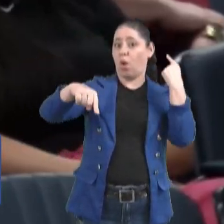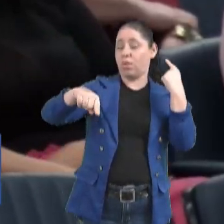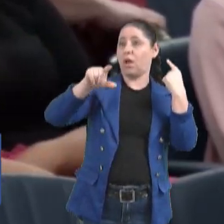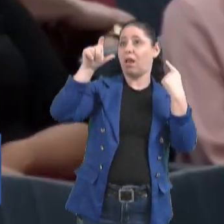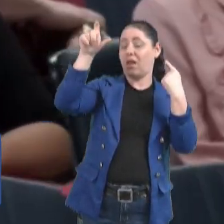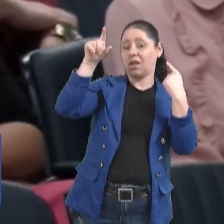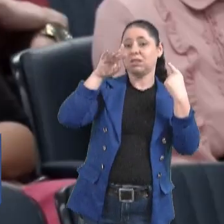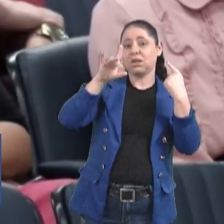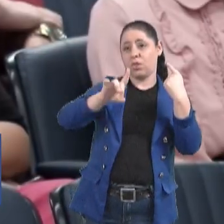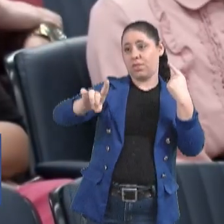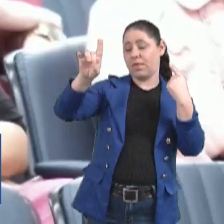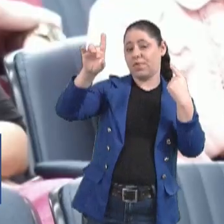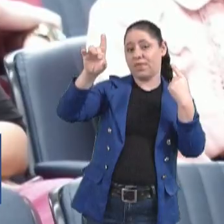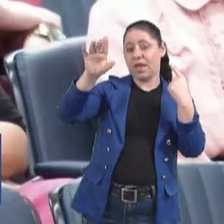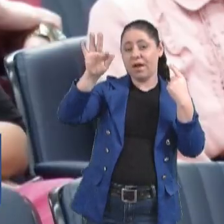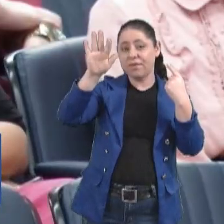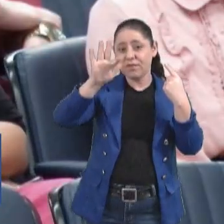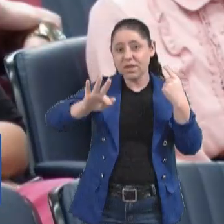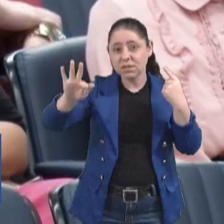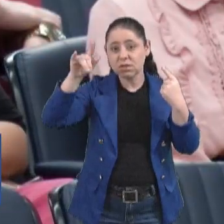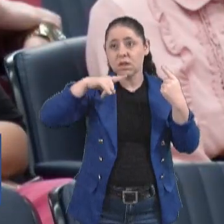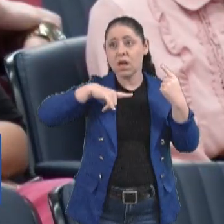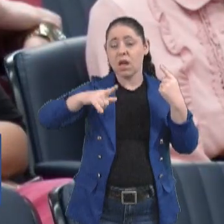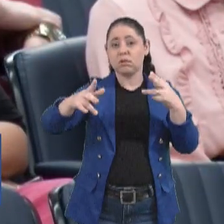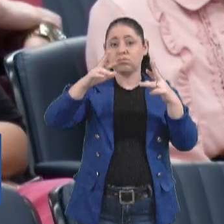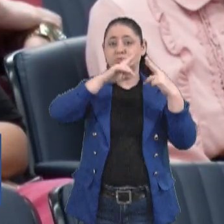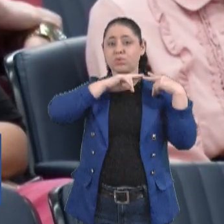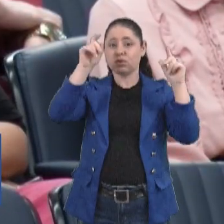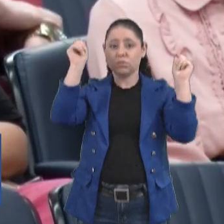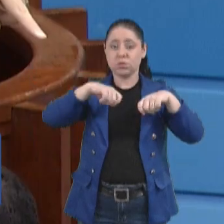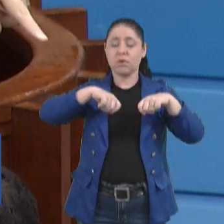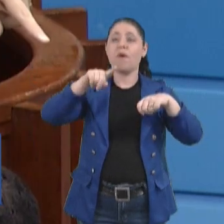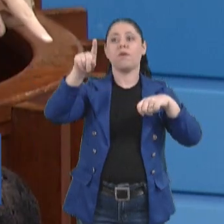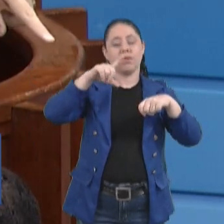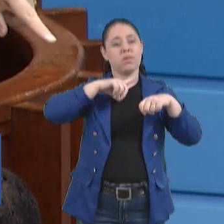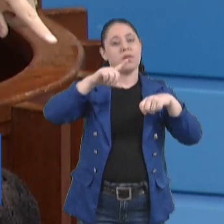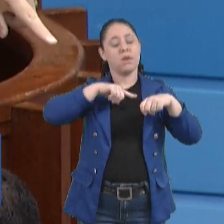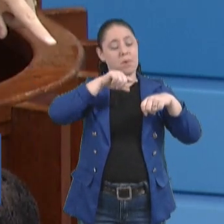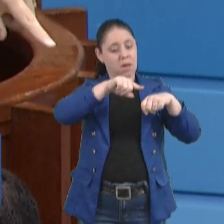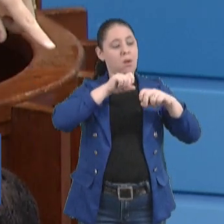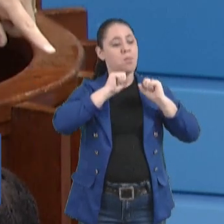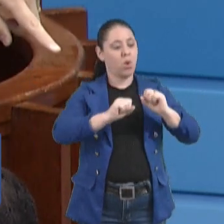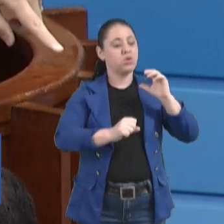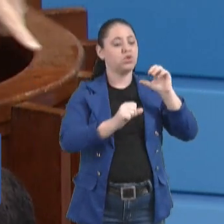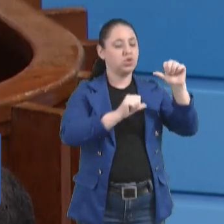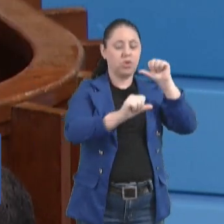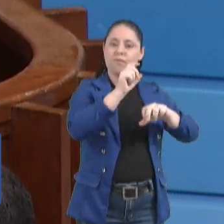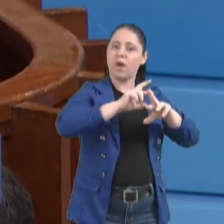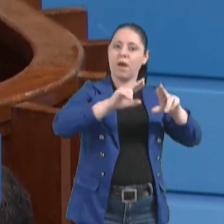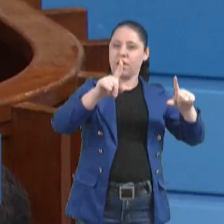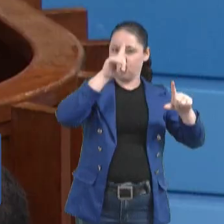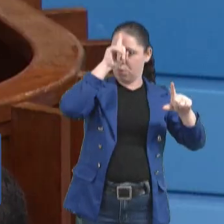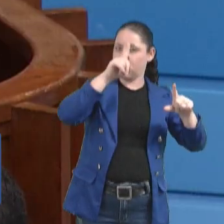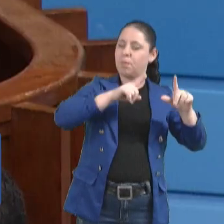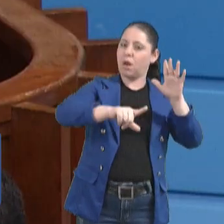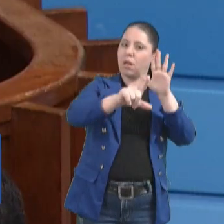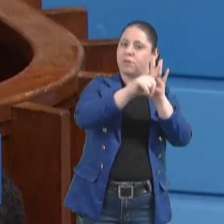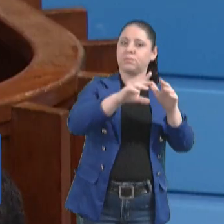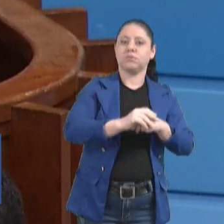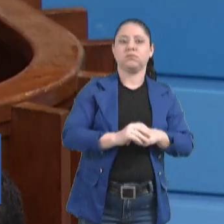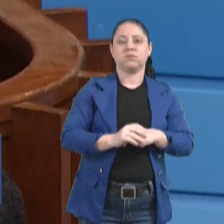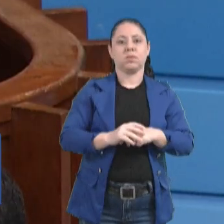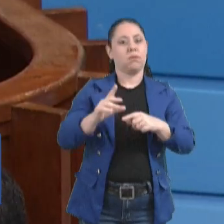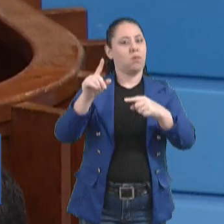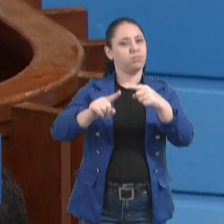contrário, caso seja a competência do ente federado, como eu estou mostrando que é. Não existe uma